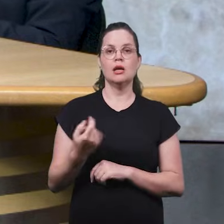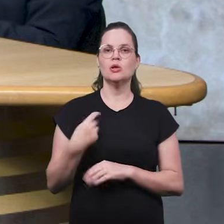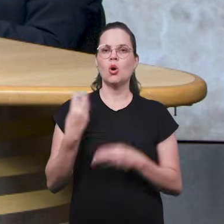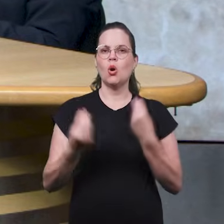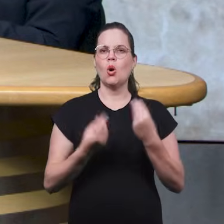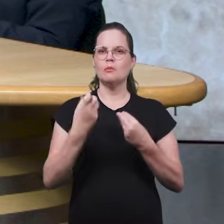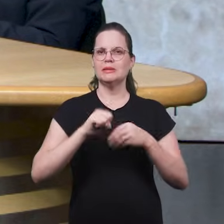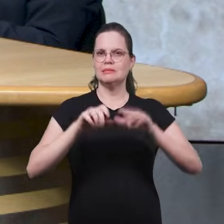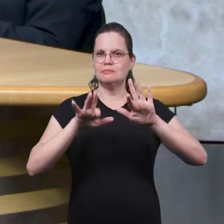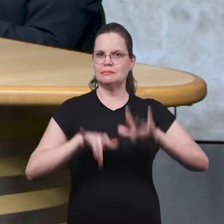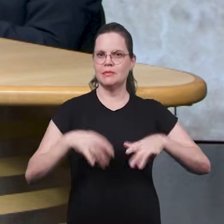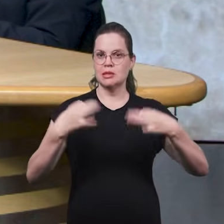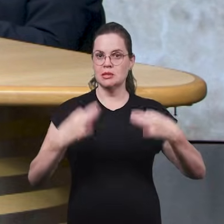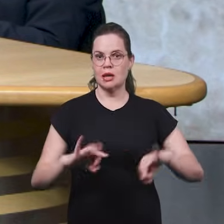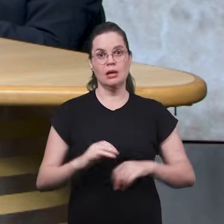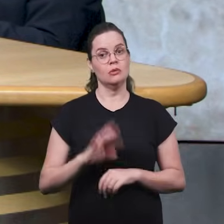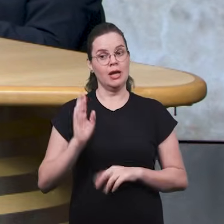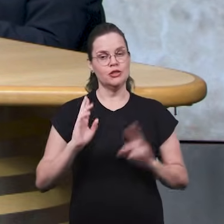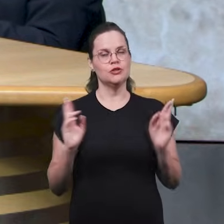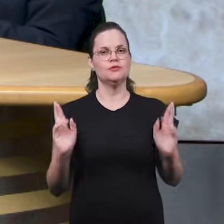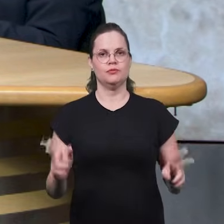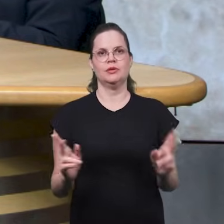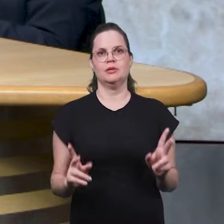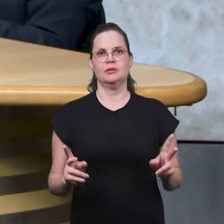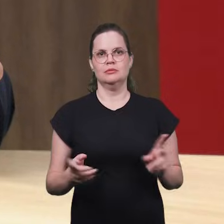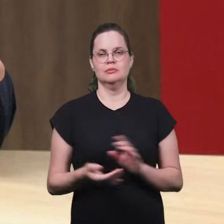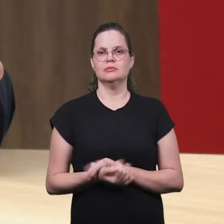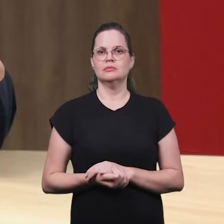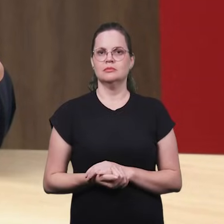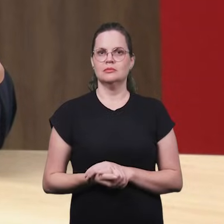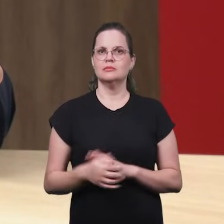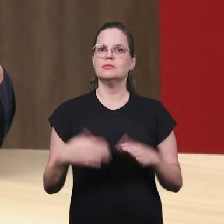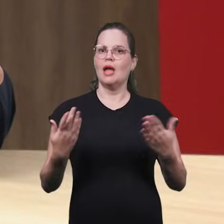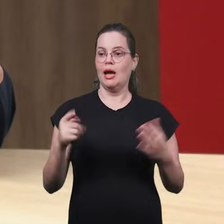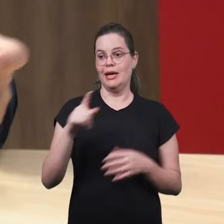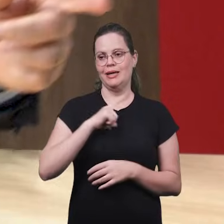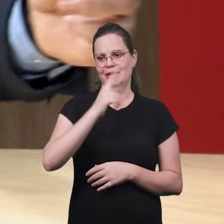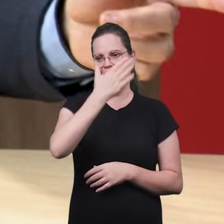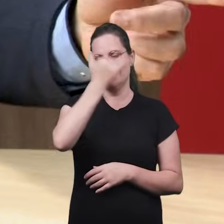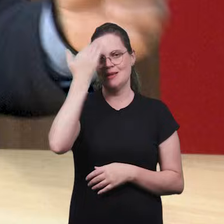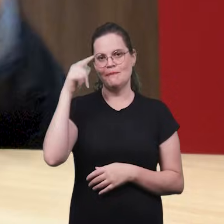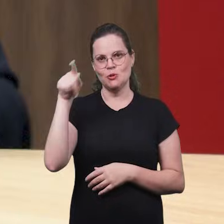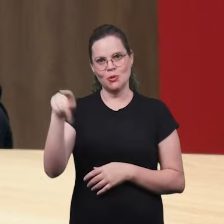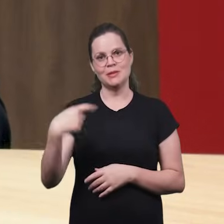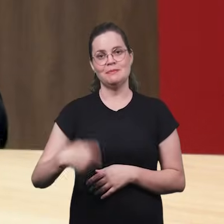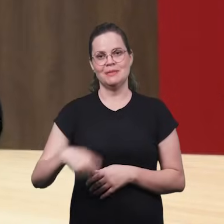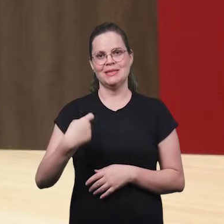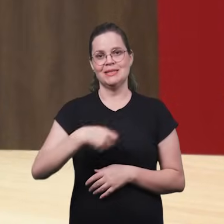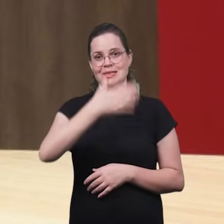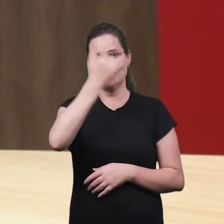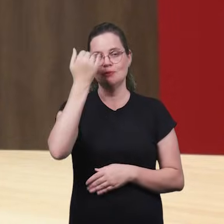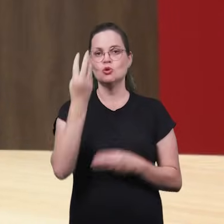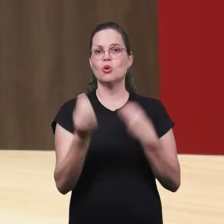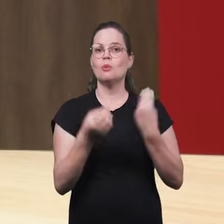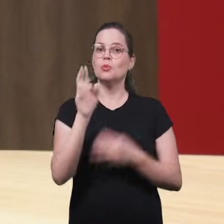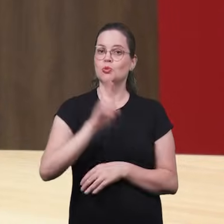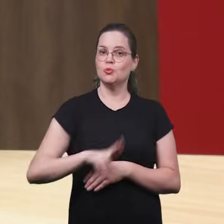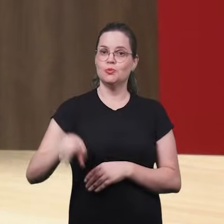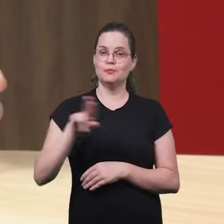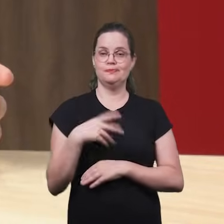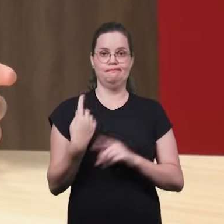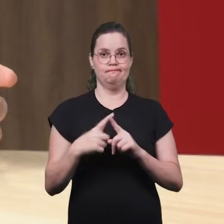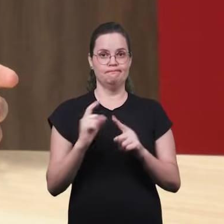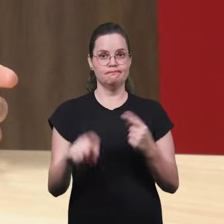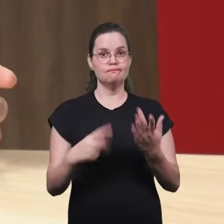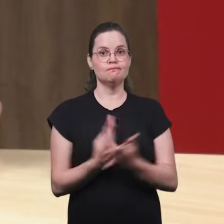corretos, escritos da forma correta. Nisso aí está o grande diferencial. Aí que mora a sabedoria. Aí que mora a sabedoria. Saber utilizar.